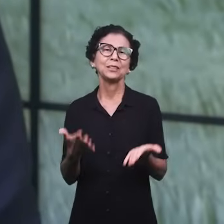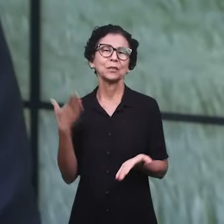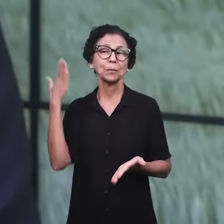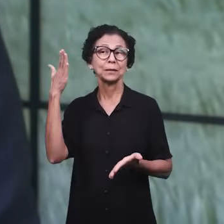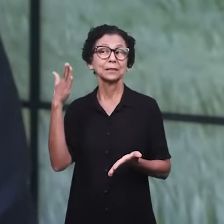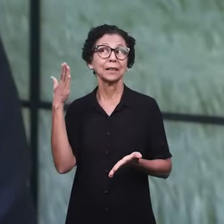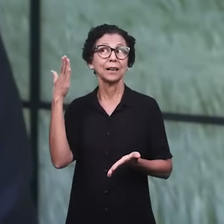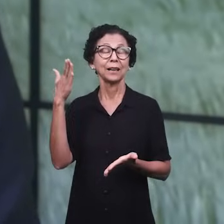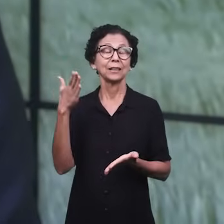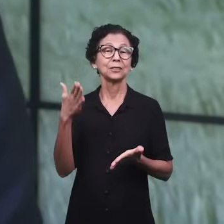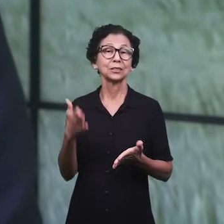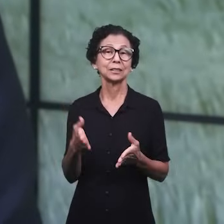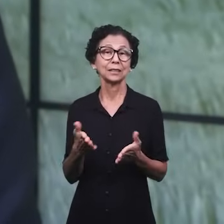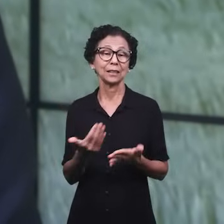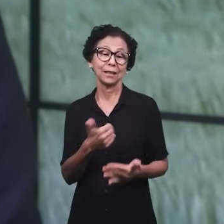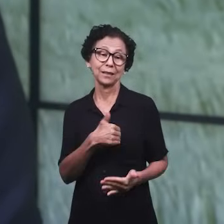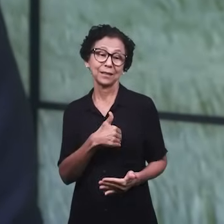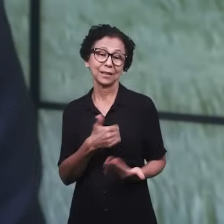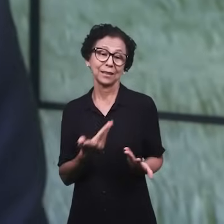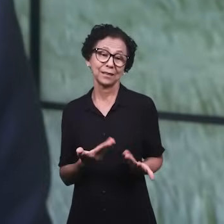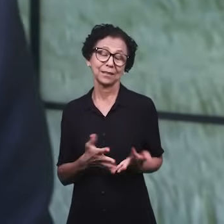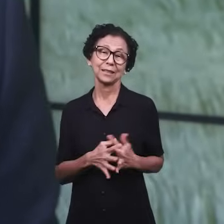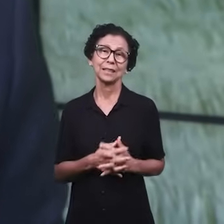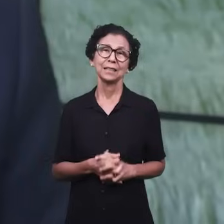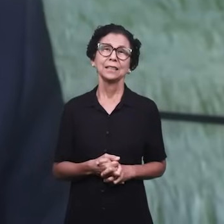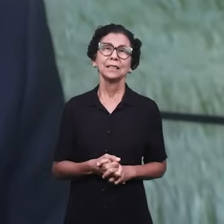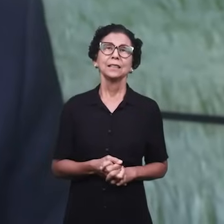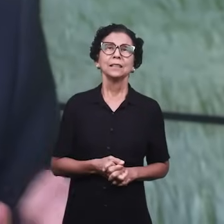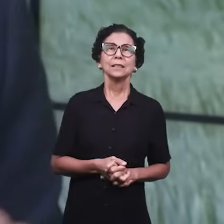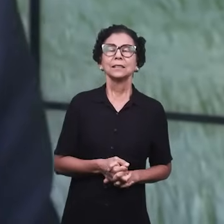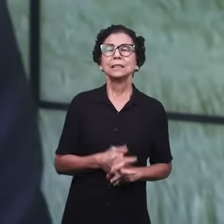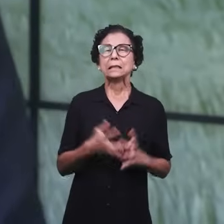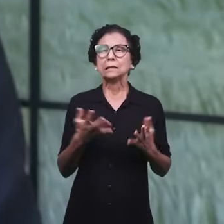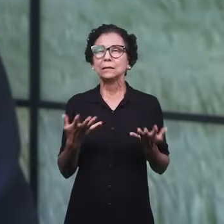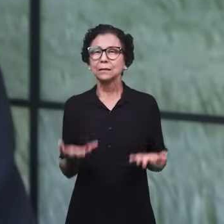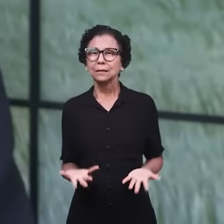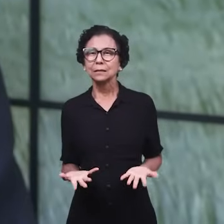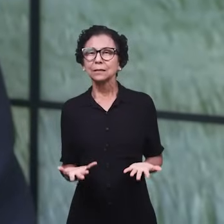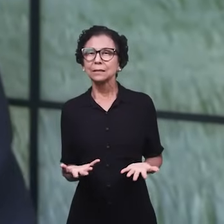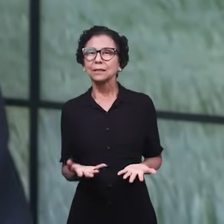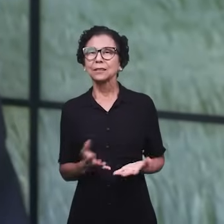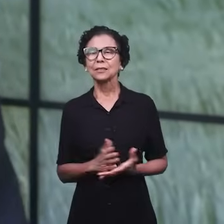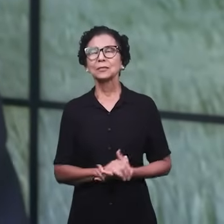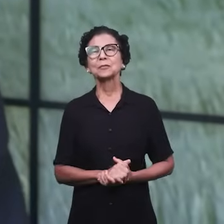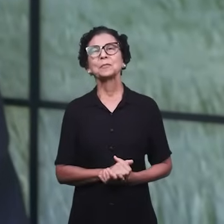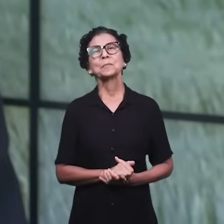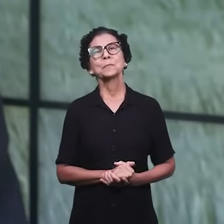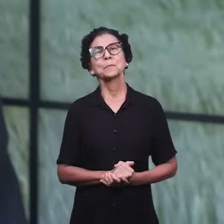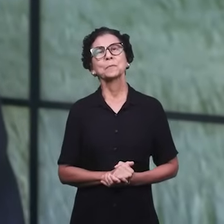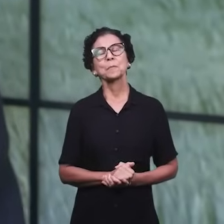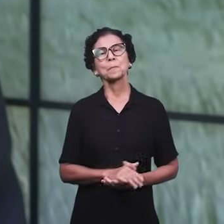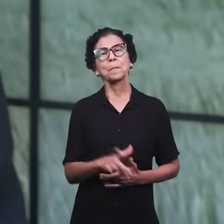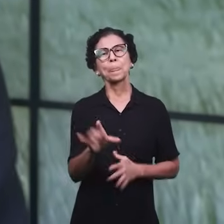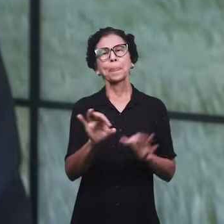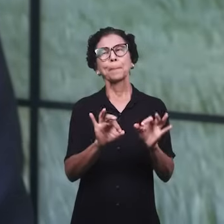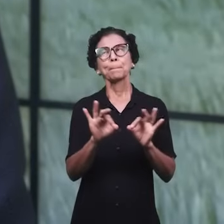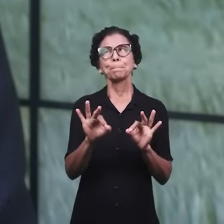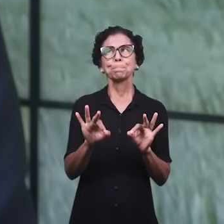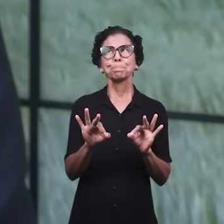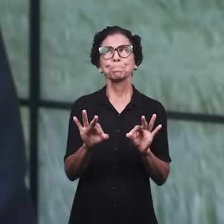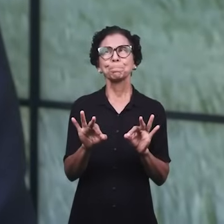feita pelo Senhor então realmente é é é mais sábio porque você imagina o contrário vou inverter agora você faz um